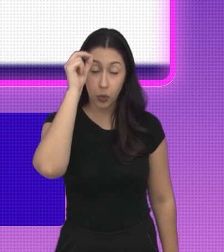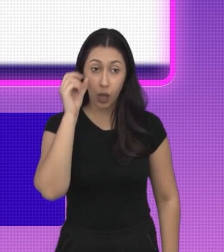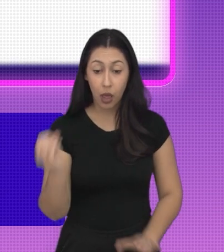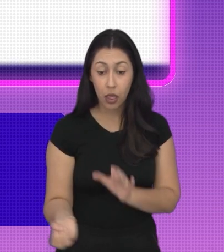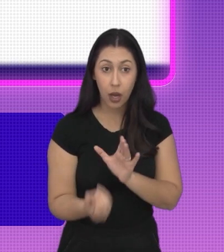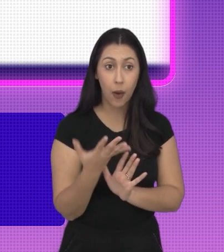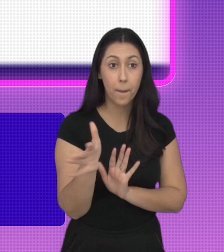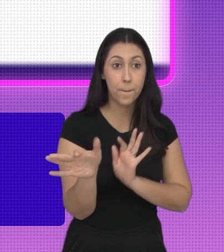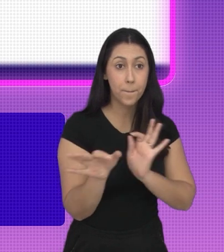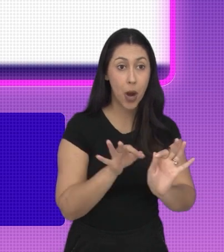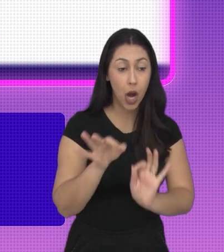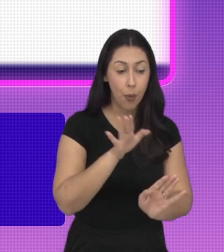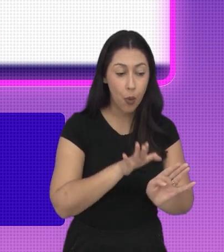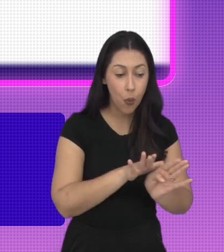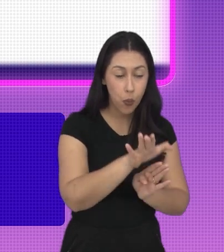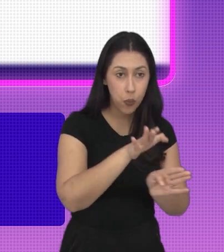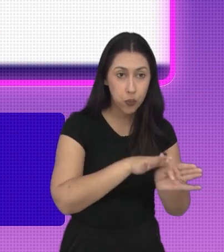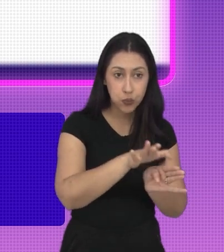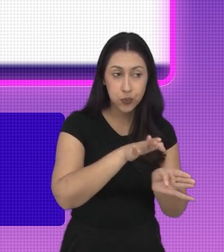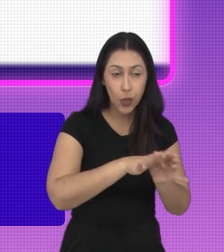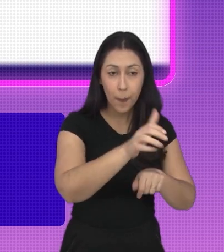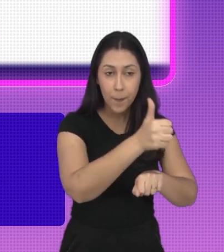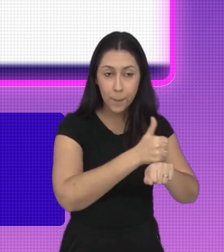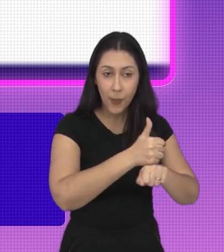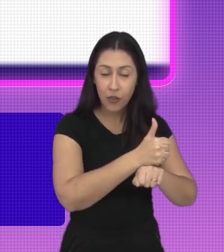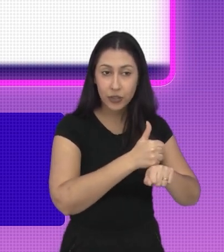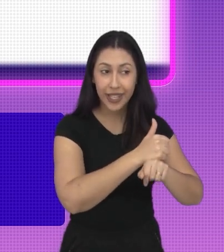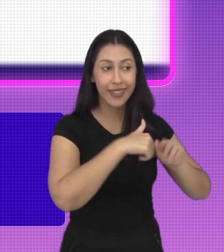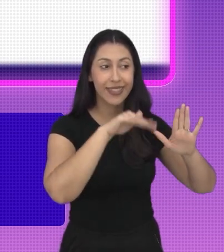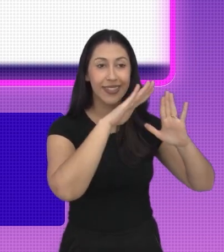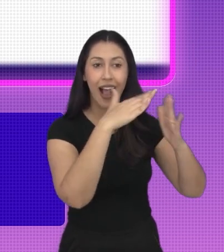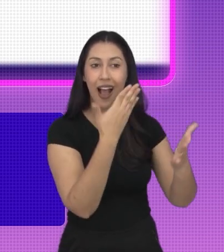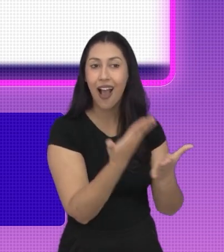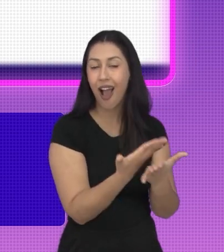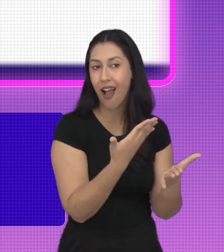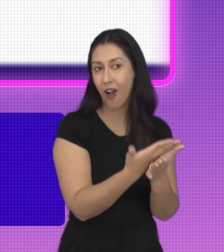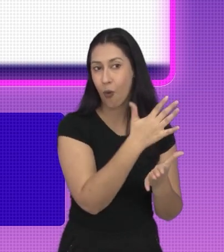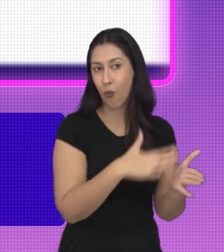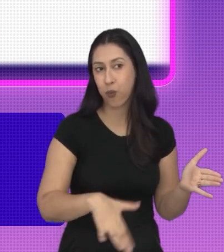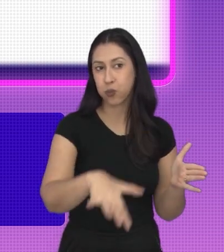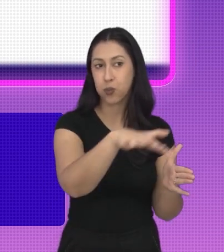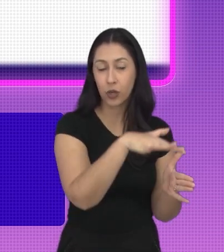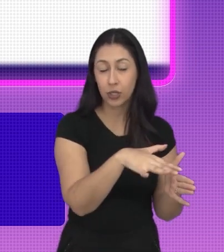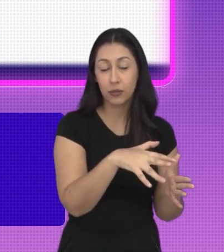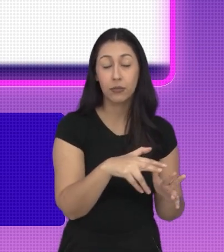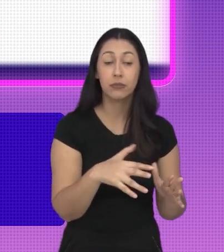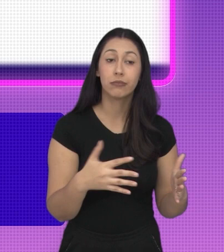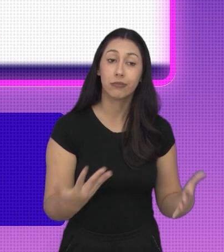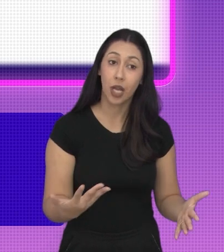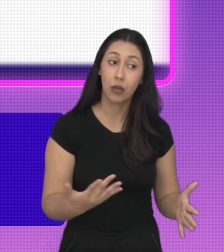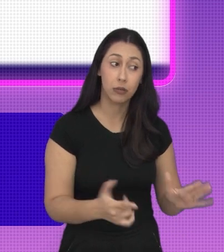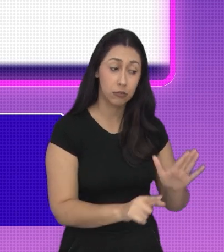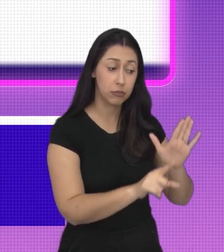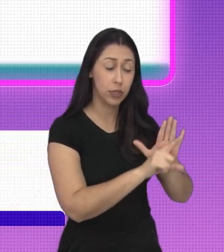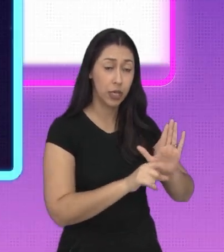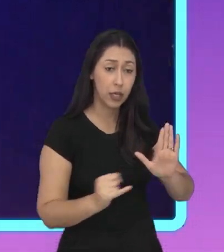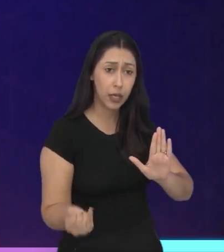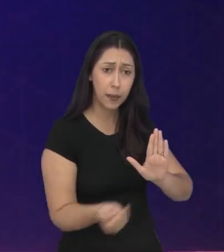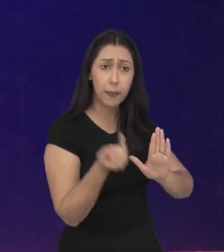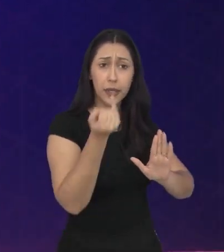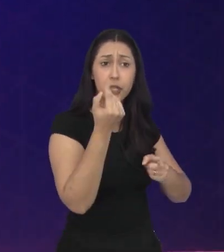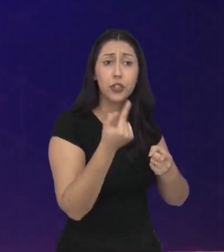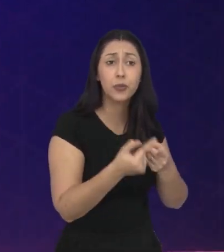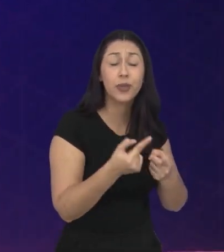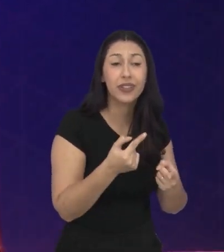de orientação profissional nas escolas da rede municipal de ensino. Então, é uma lei bem importante, então, que traz essa questão